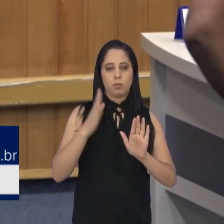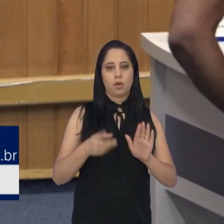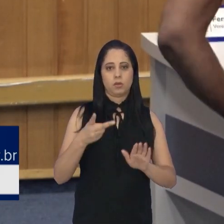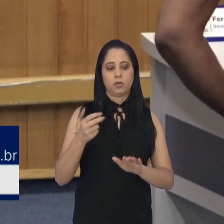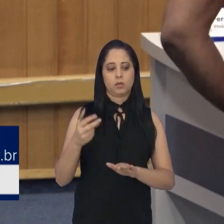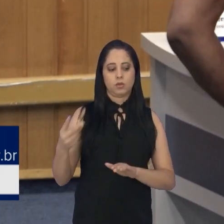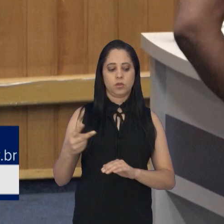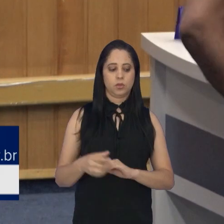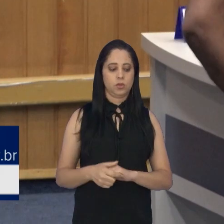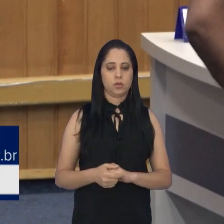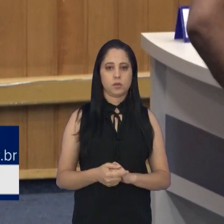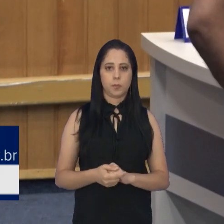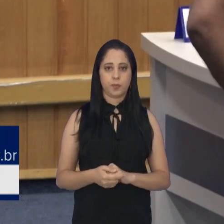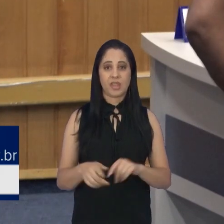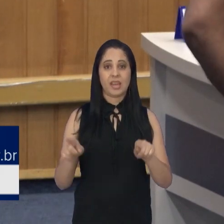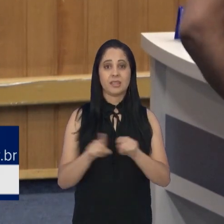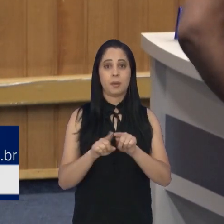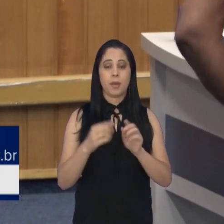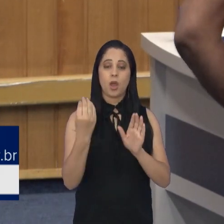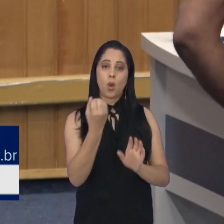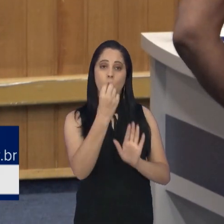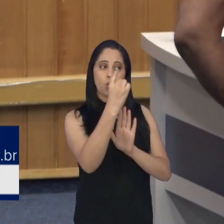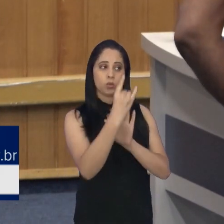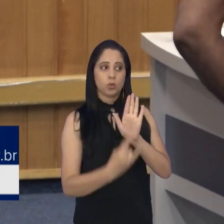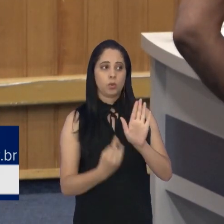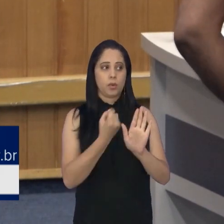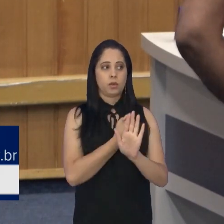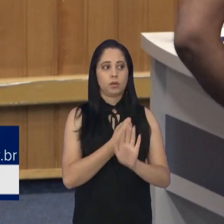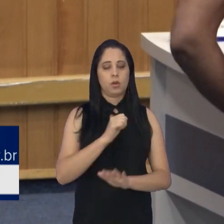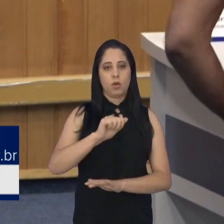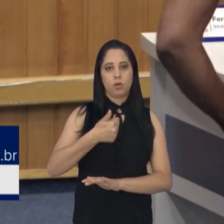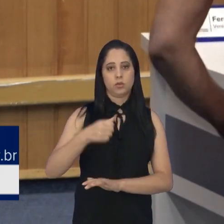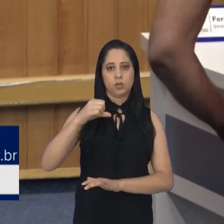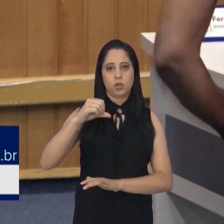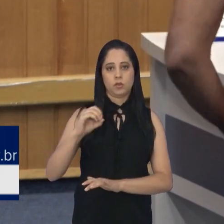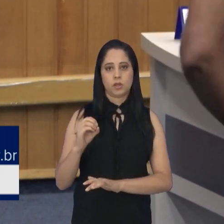11896/2022. Também do processo número